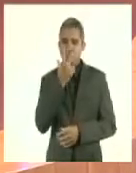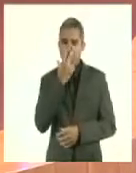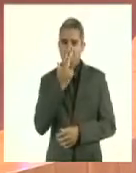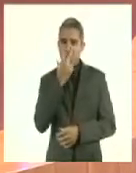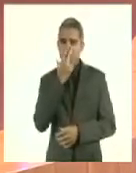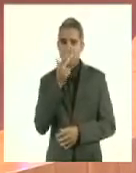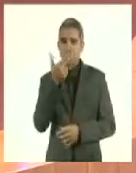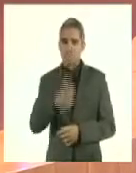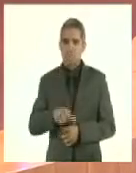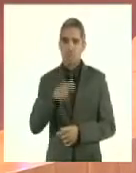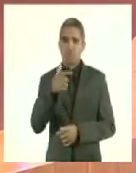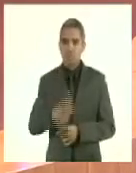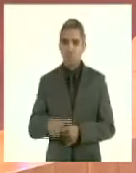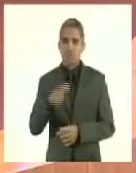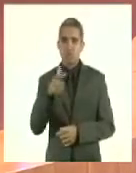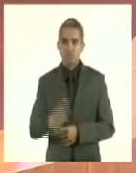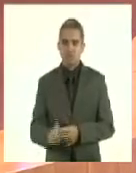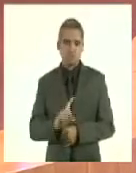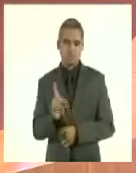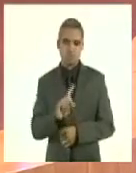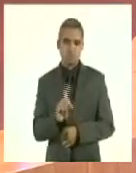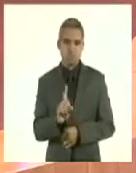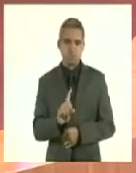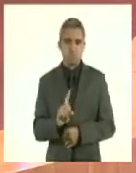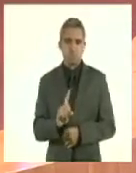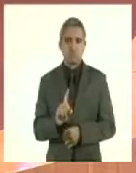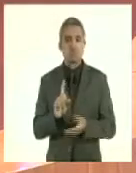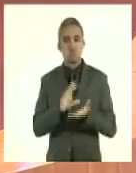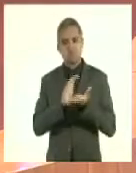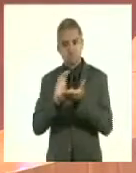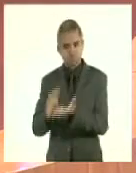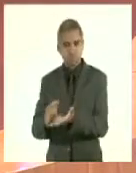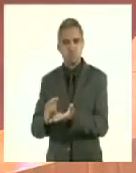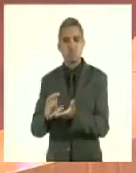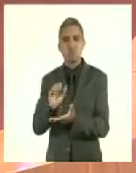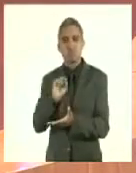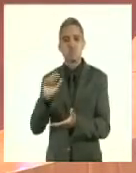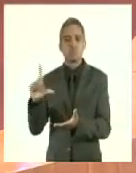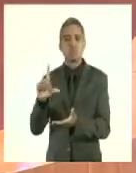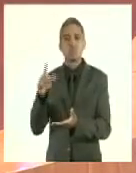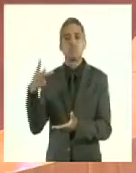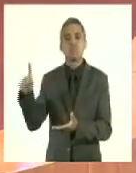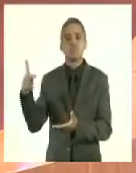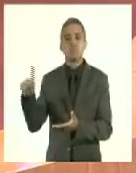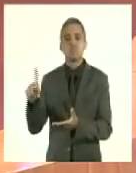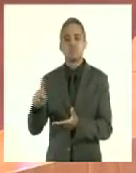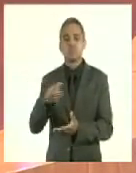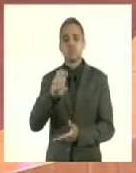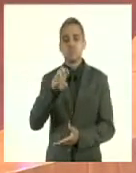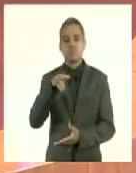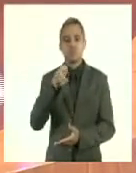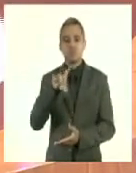forma afrontosa, dizendo: destine recursos para São Luís das suas emendas, porque o povo merece. Muito obrigado.